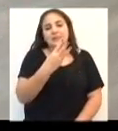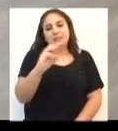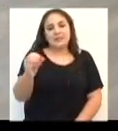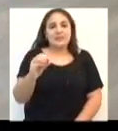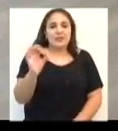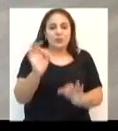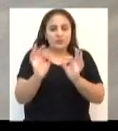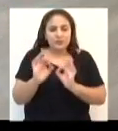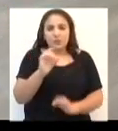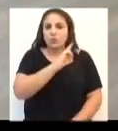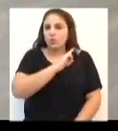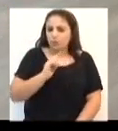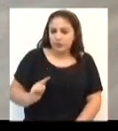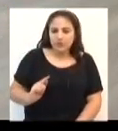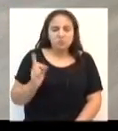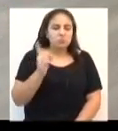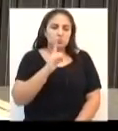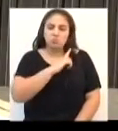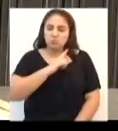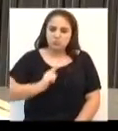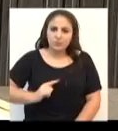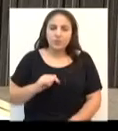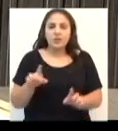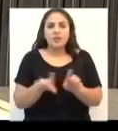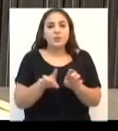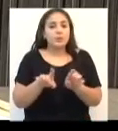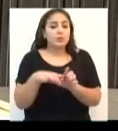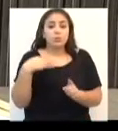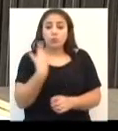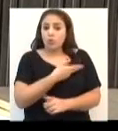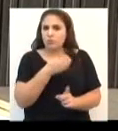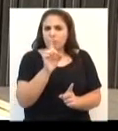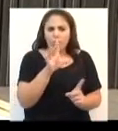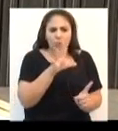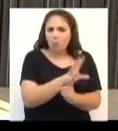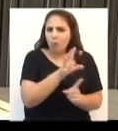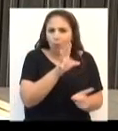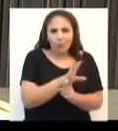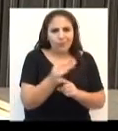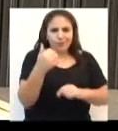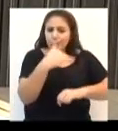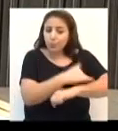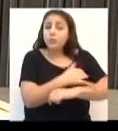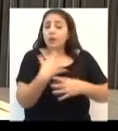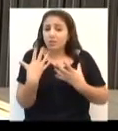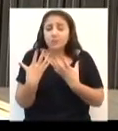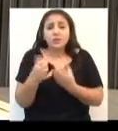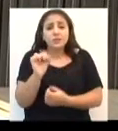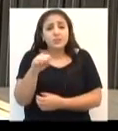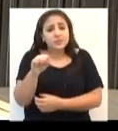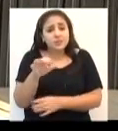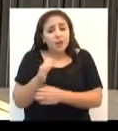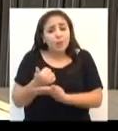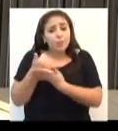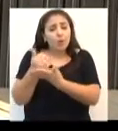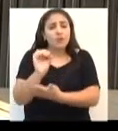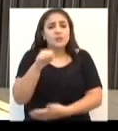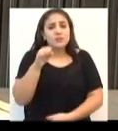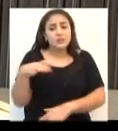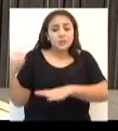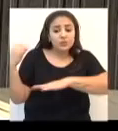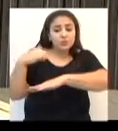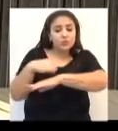organizações governamentais e não governamentais. Não somos contrários ao aeroporto do Passo Fundo, somos favoráveis, sim, a investimento